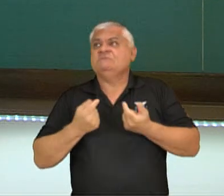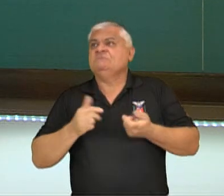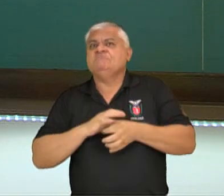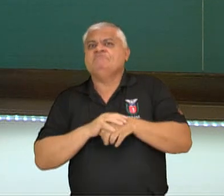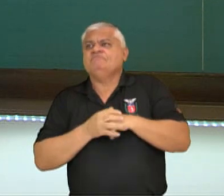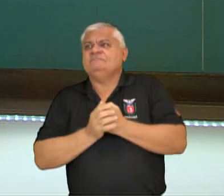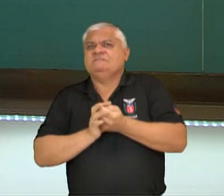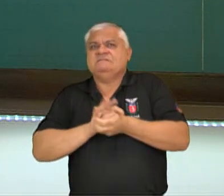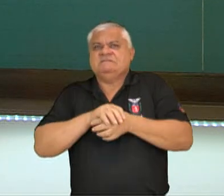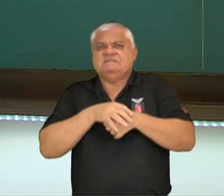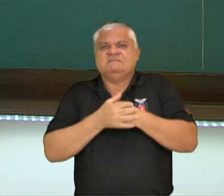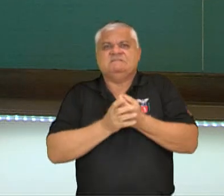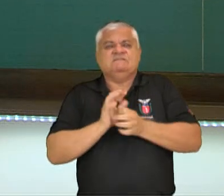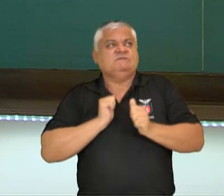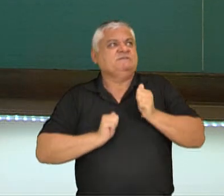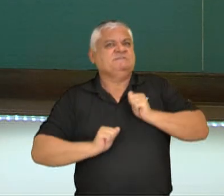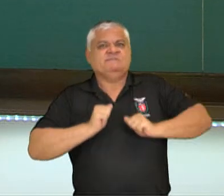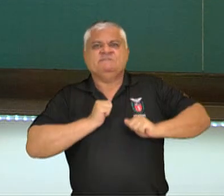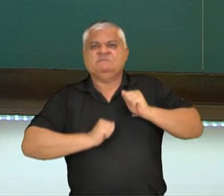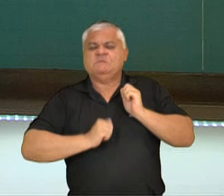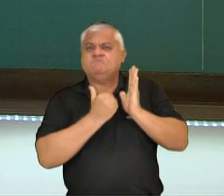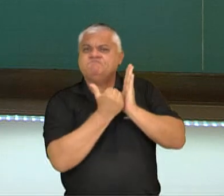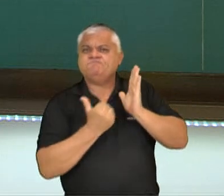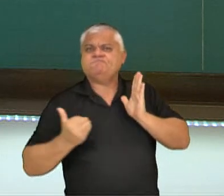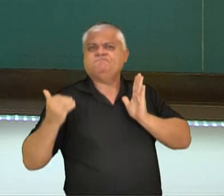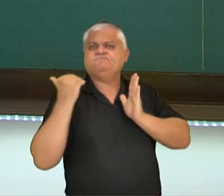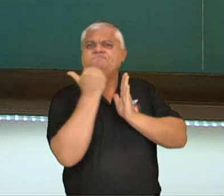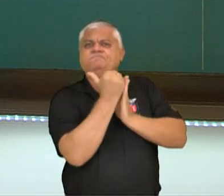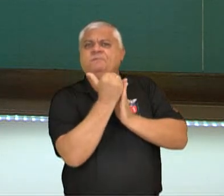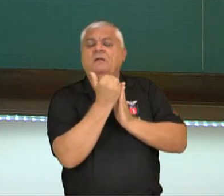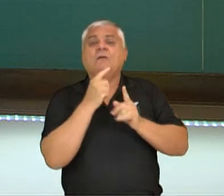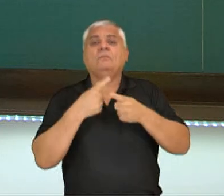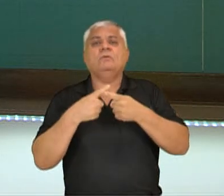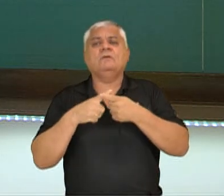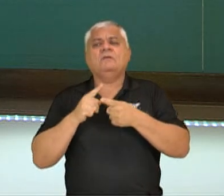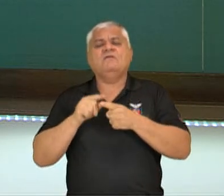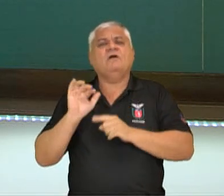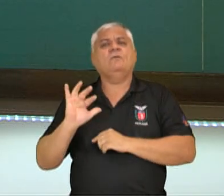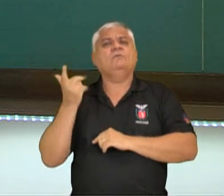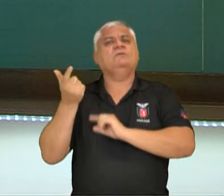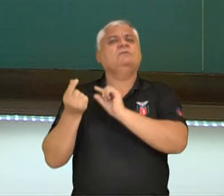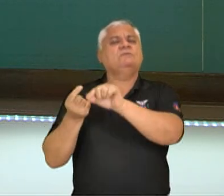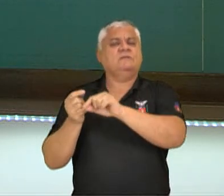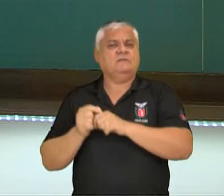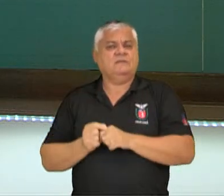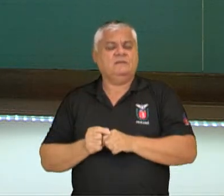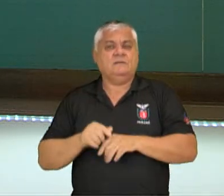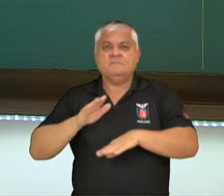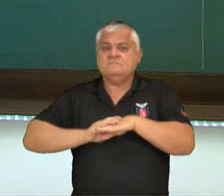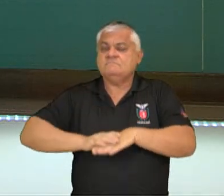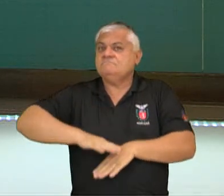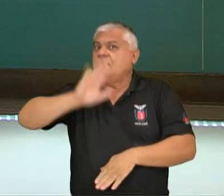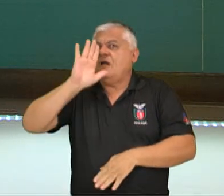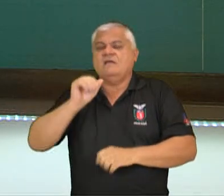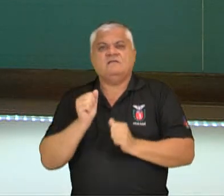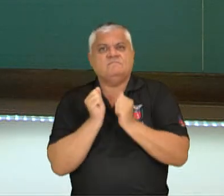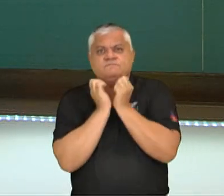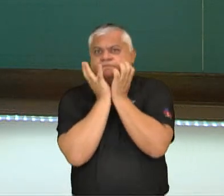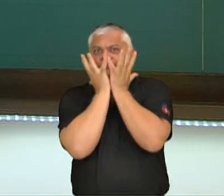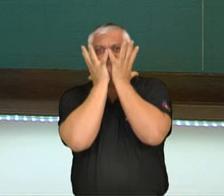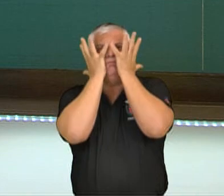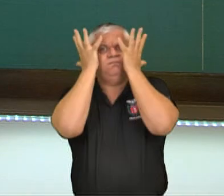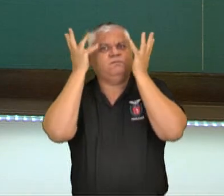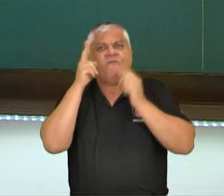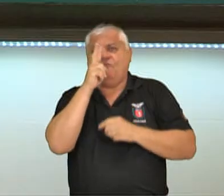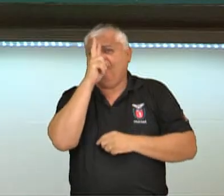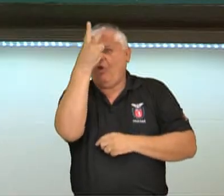dessa pessoa vai aumentar. Quando a ansiedade aumentar, sabe o que vai acontecer? Ela vai ficar mais vermelha ainda, né?